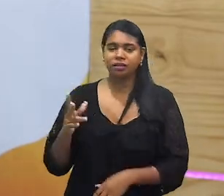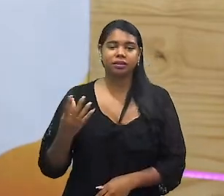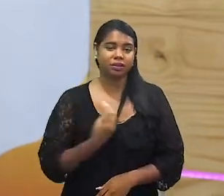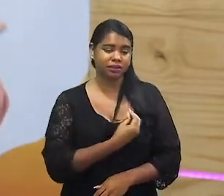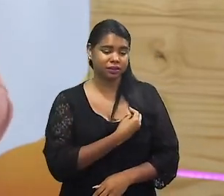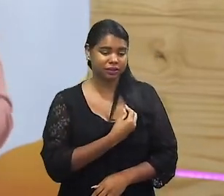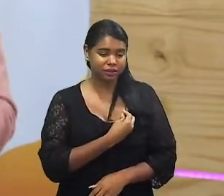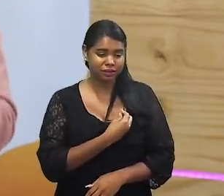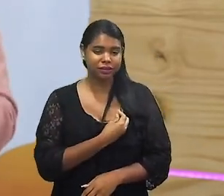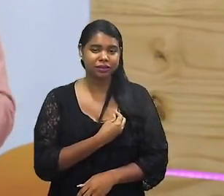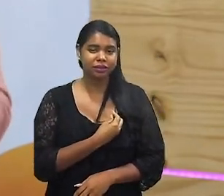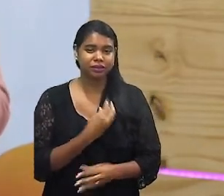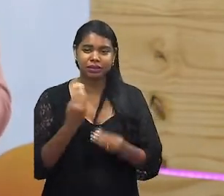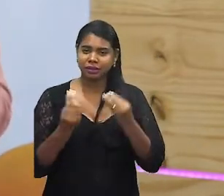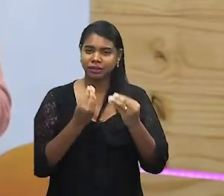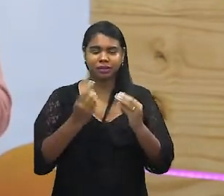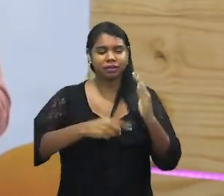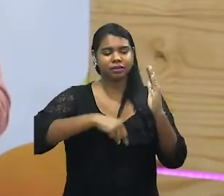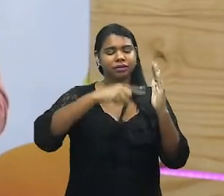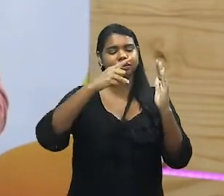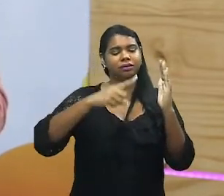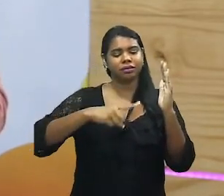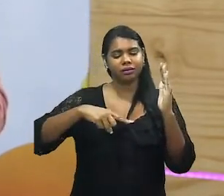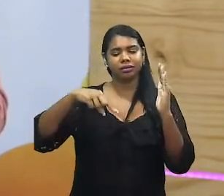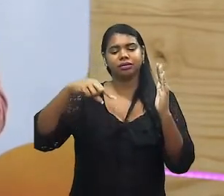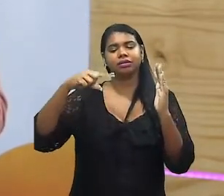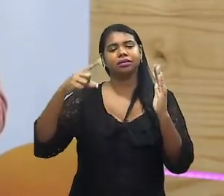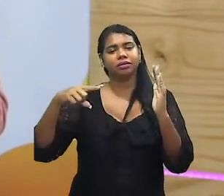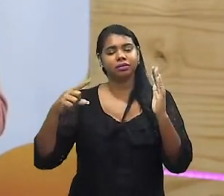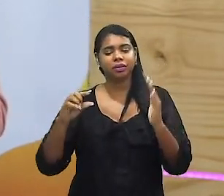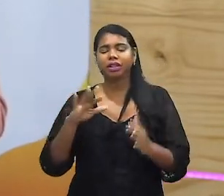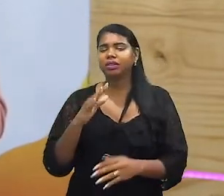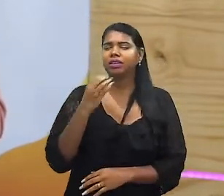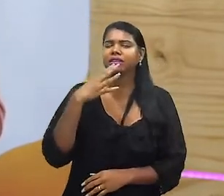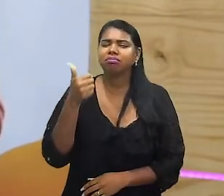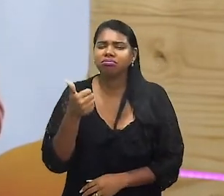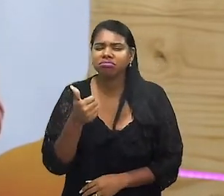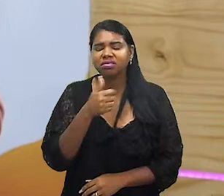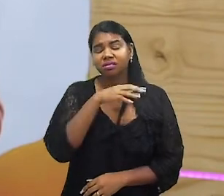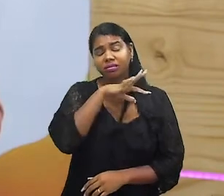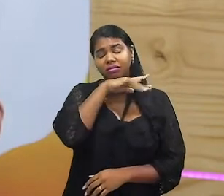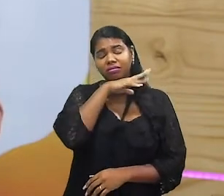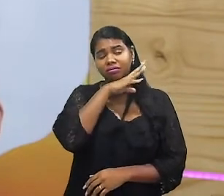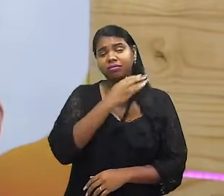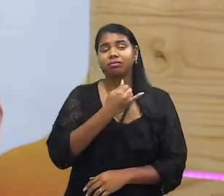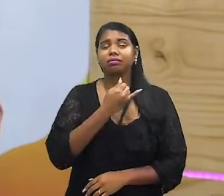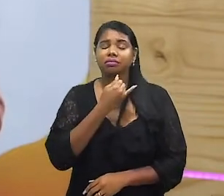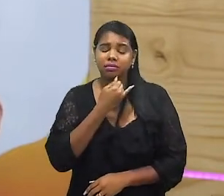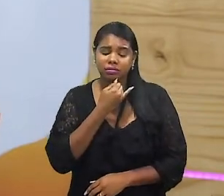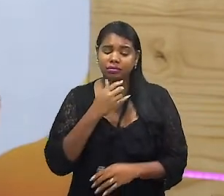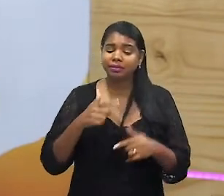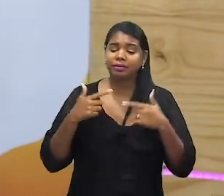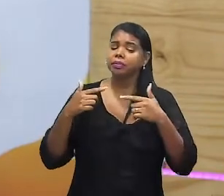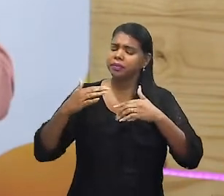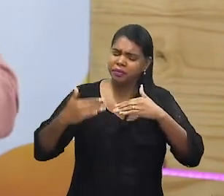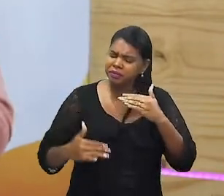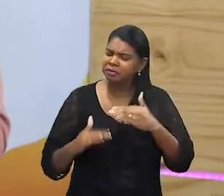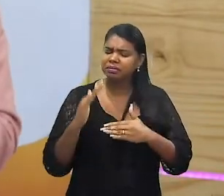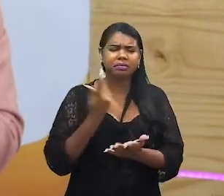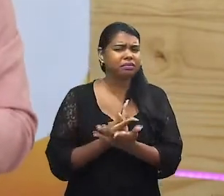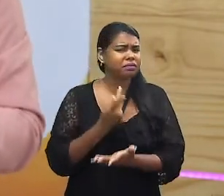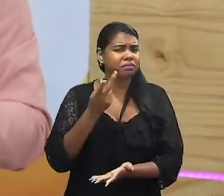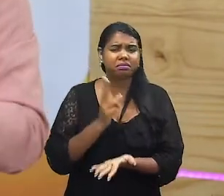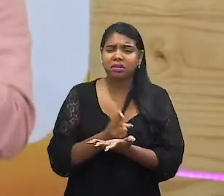tal qual uma senoide. Às vezes a gente está por cima, às vezes a gente está por baixo. E assim vai. Então, nem sempre você